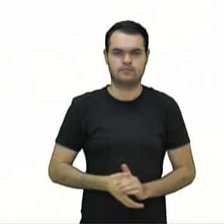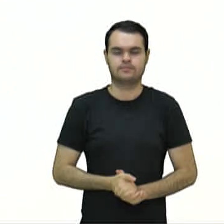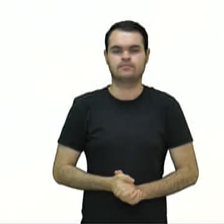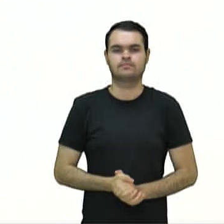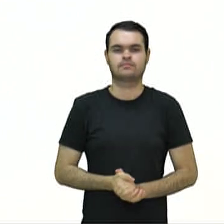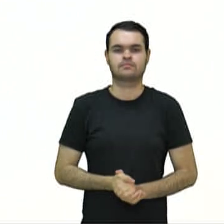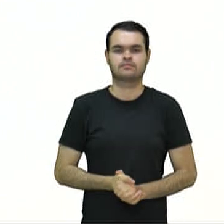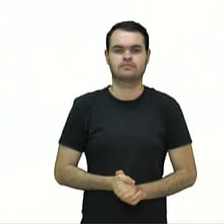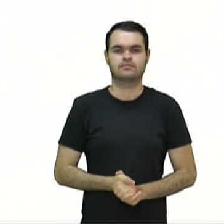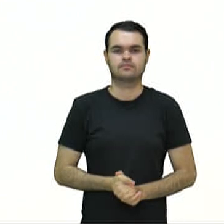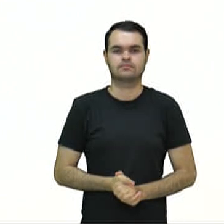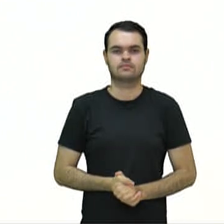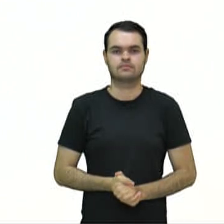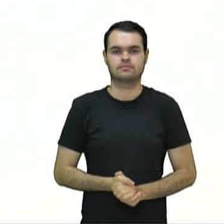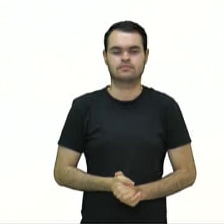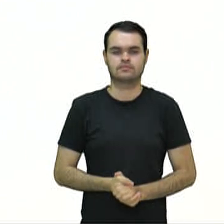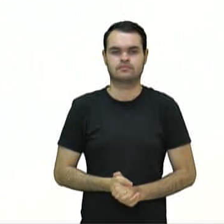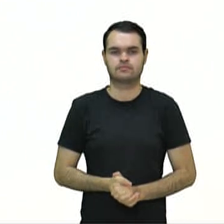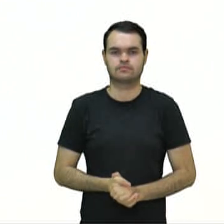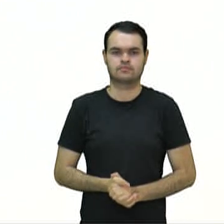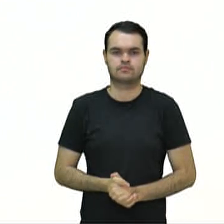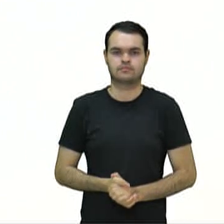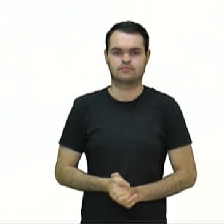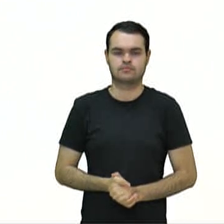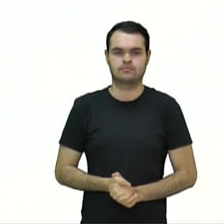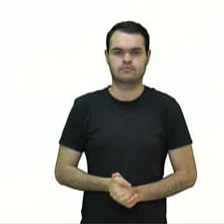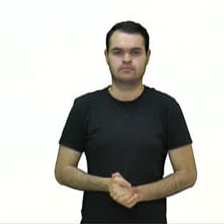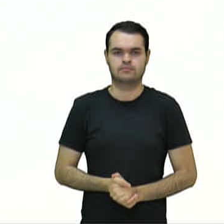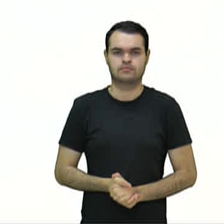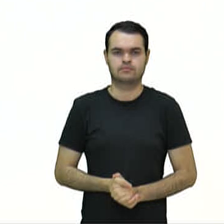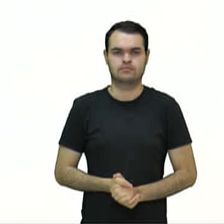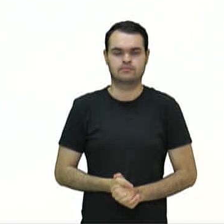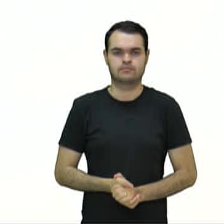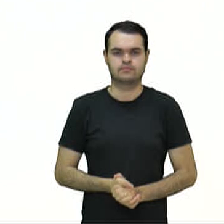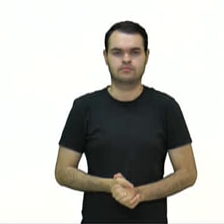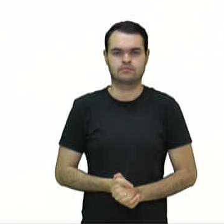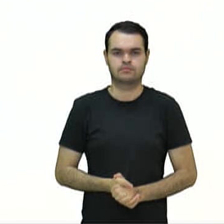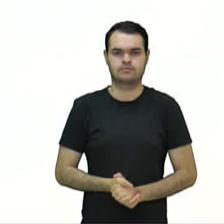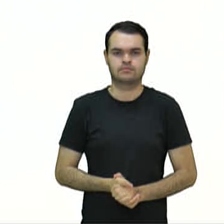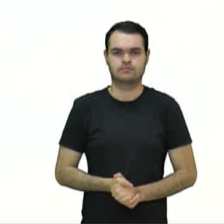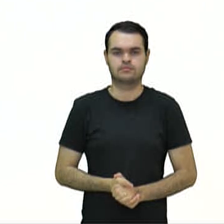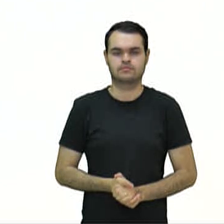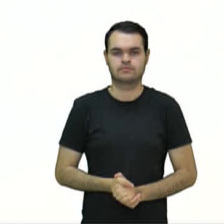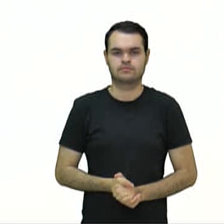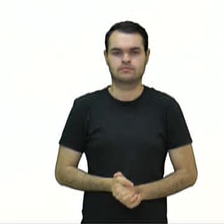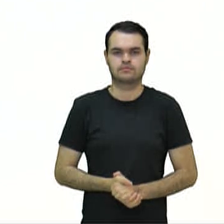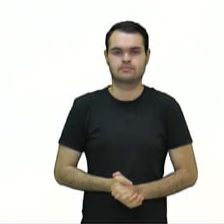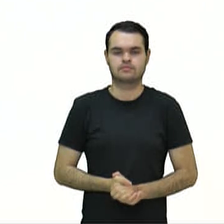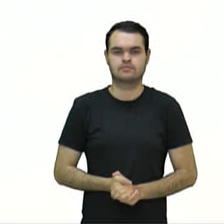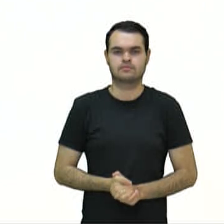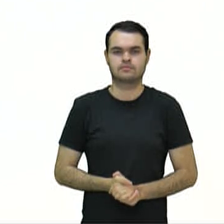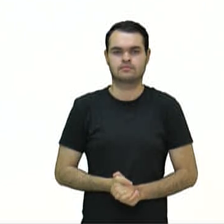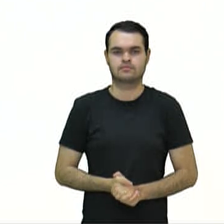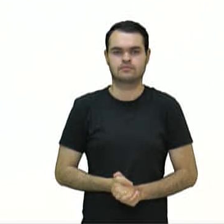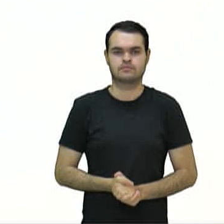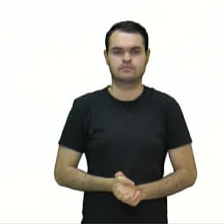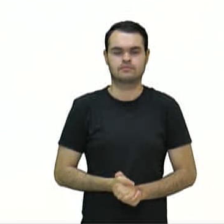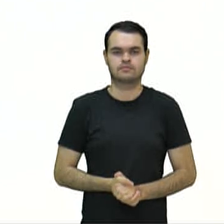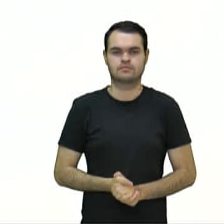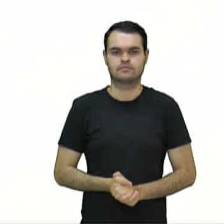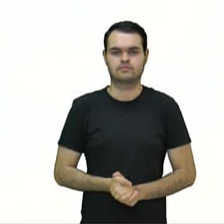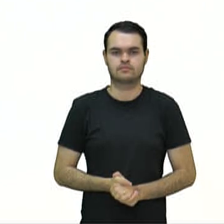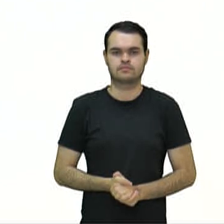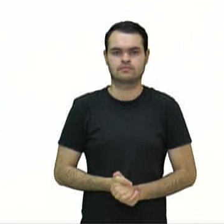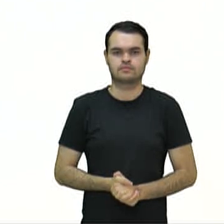water generally, earthquakes and horses. He is distinguished from Pontus, the personification of